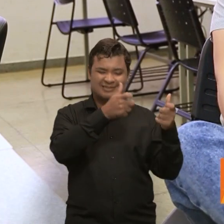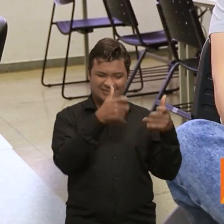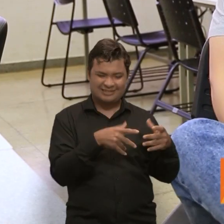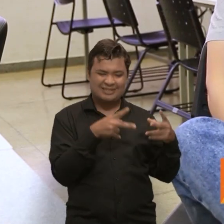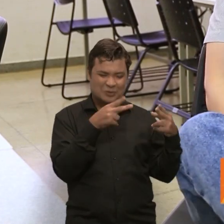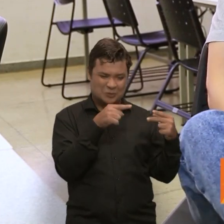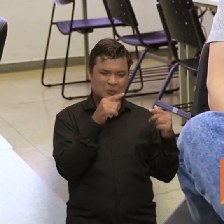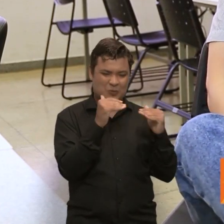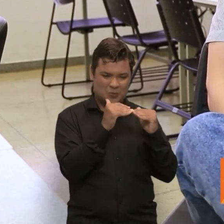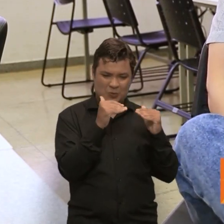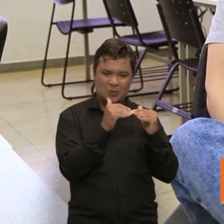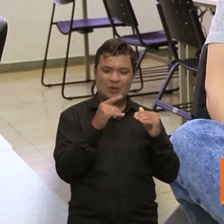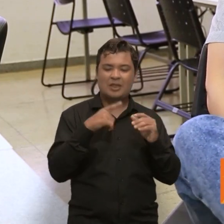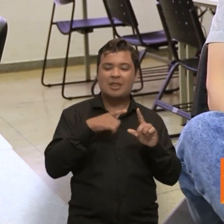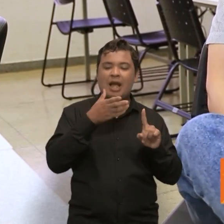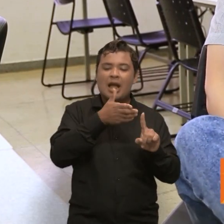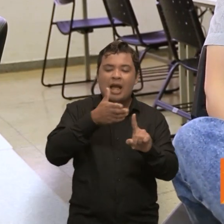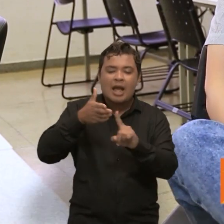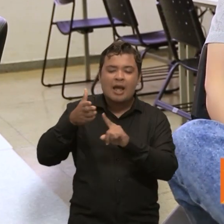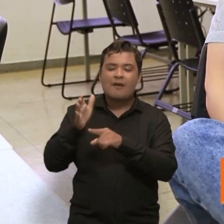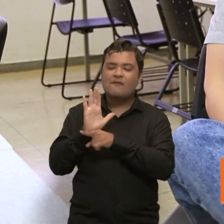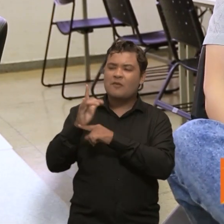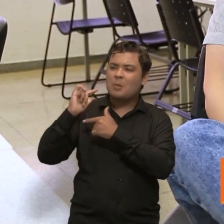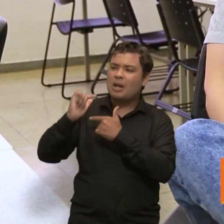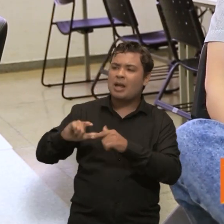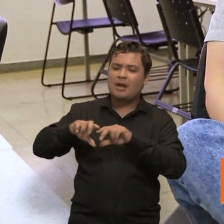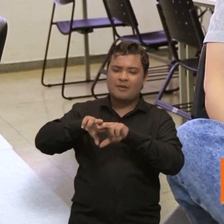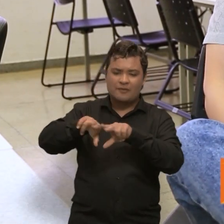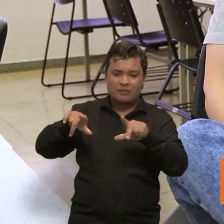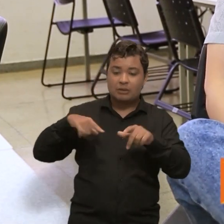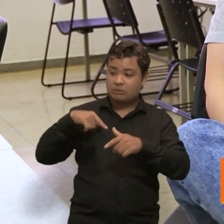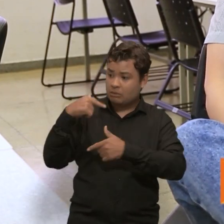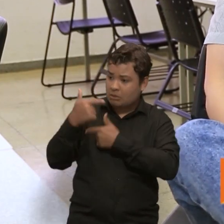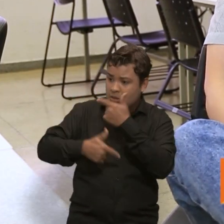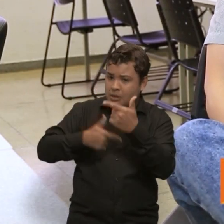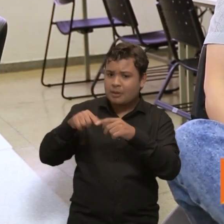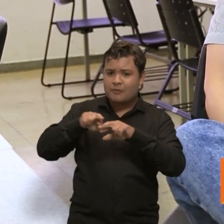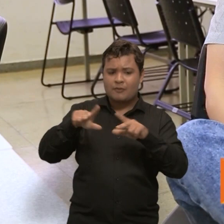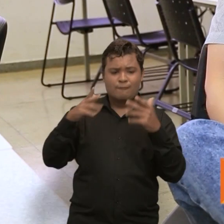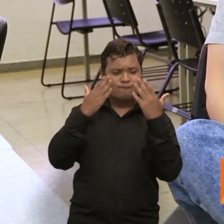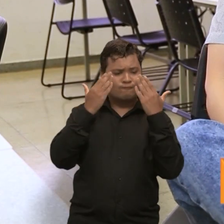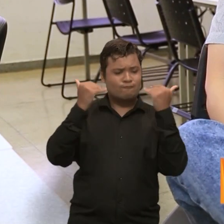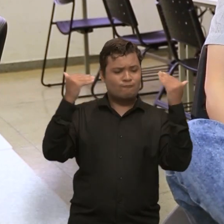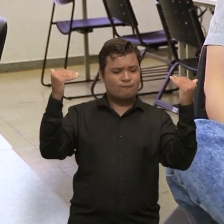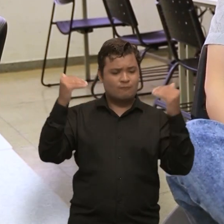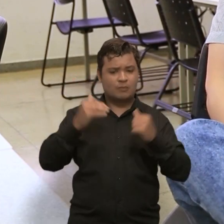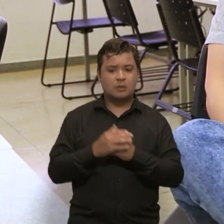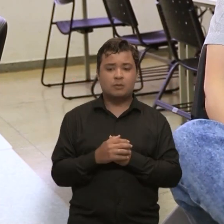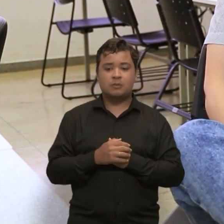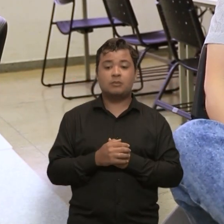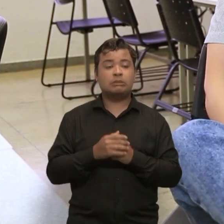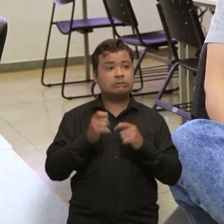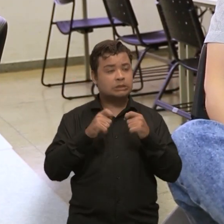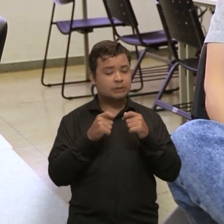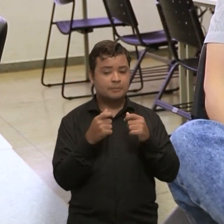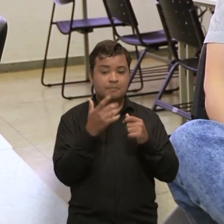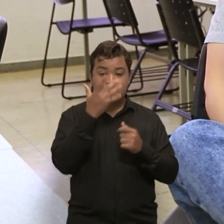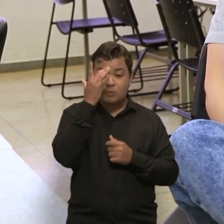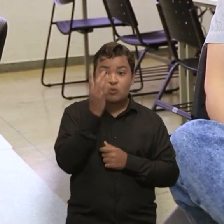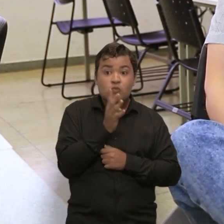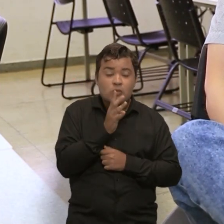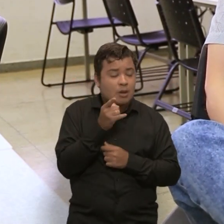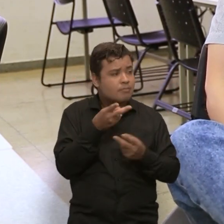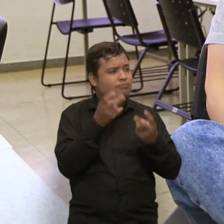falou, ela traz referência a muitos filmes clássicos, né, obras bem conhecidas, e fica bem claro para quem conhece